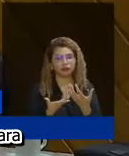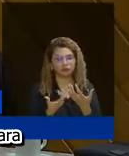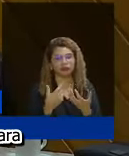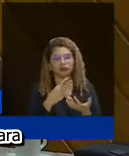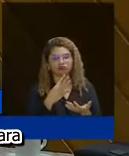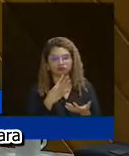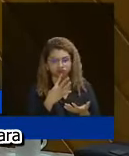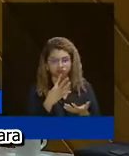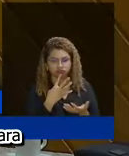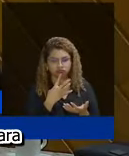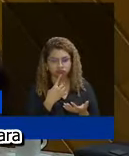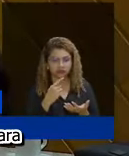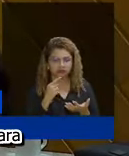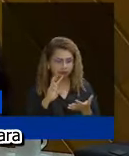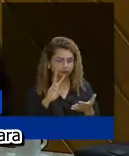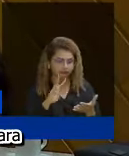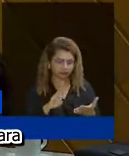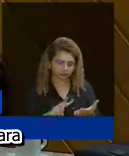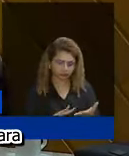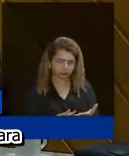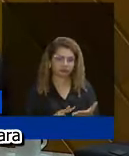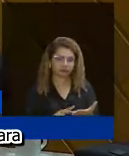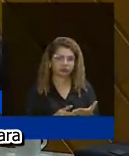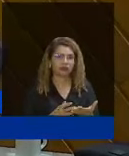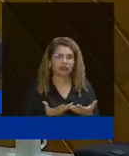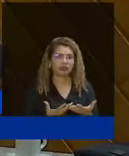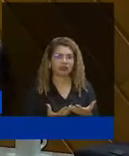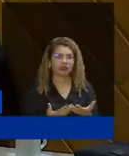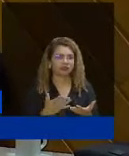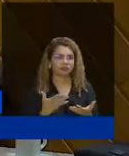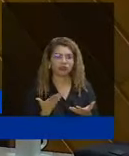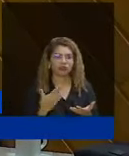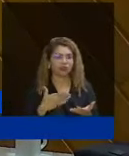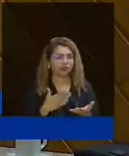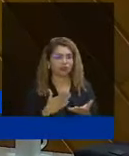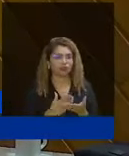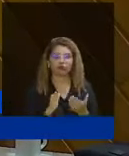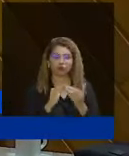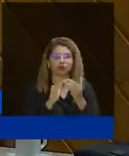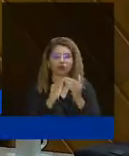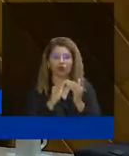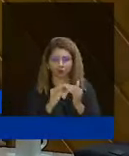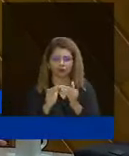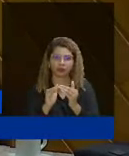conhecer e acolher os embargos declaratórios, tá, para acompanhar, no caso, a divergência.